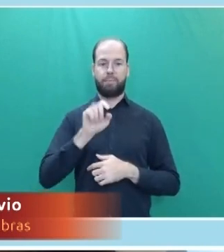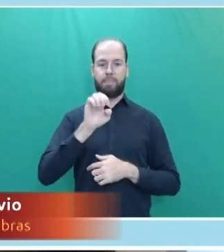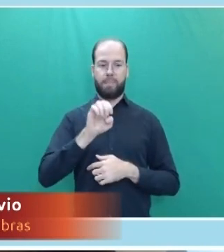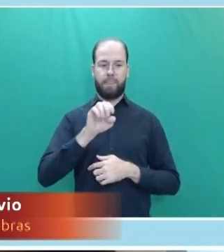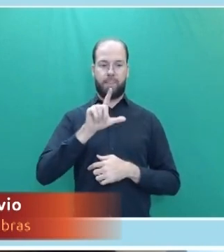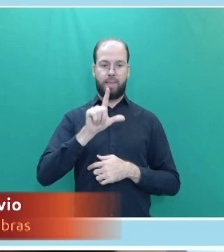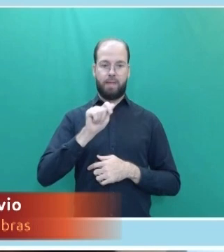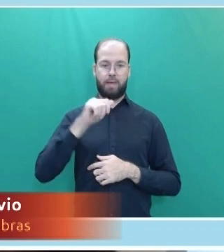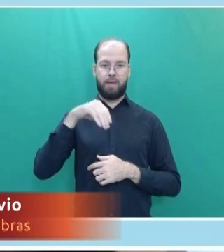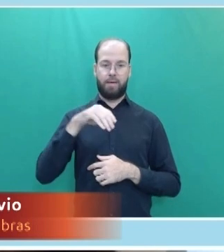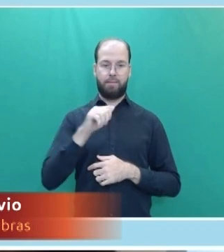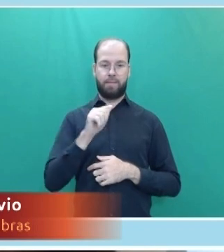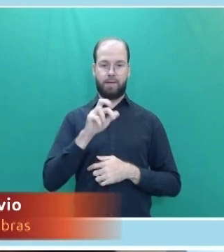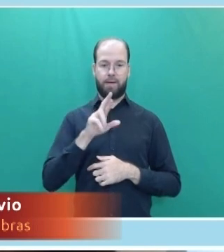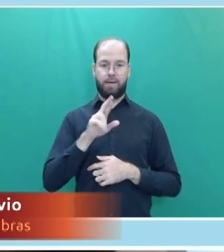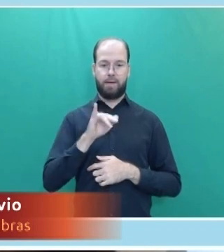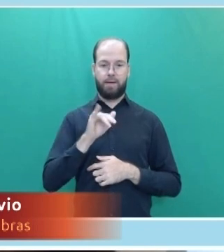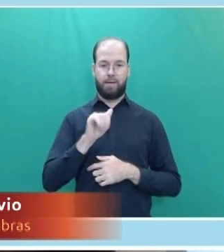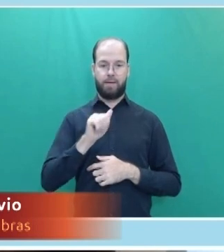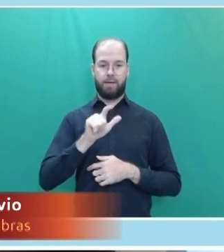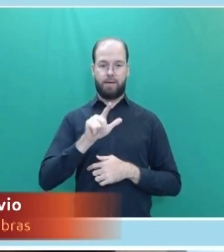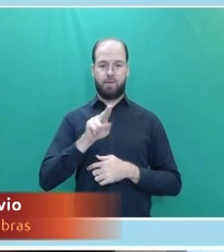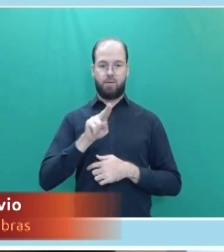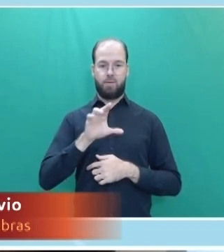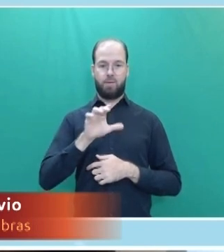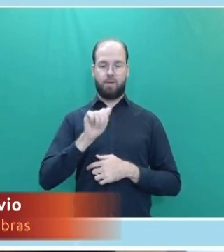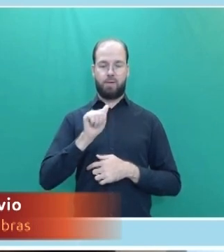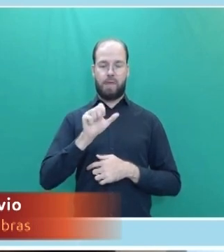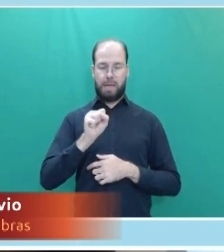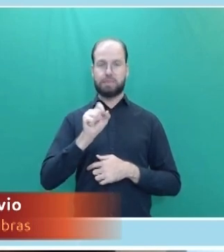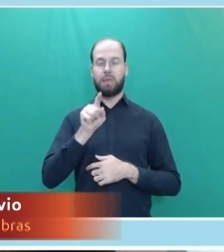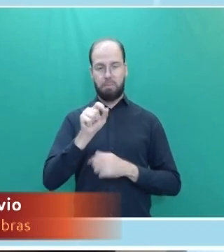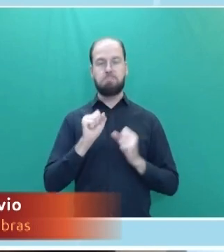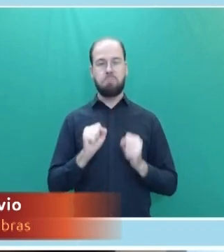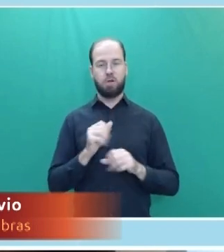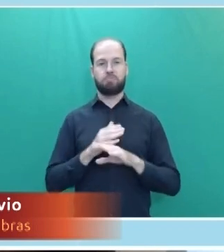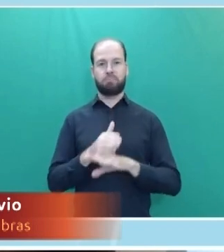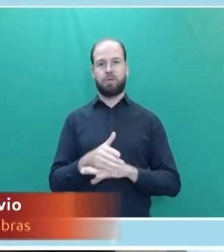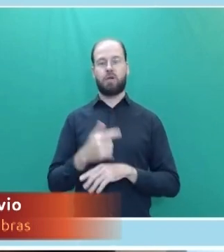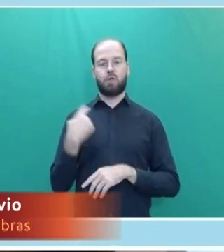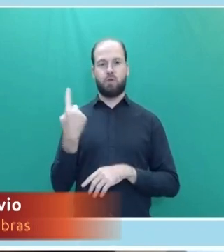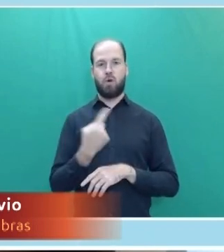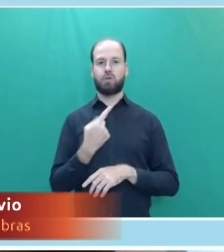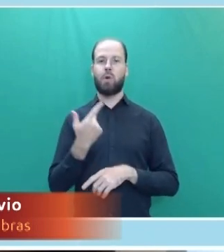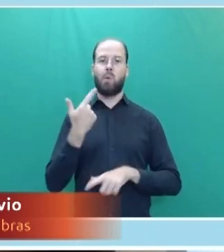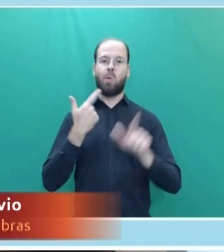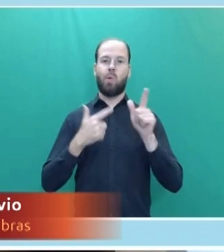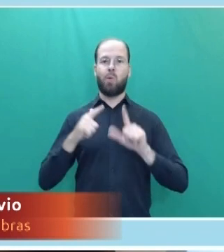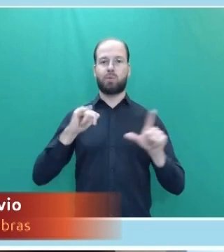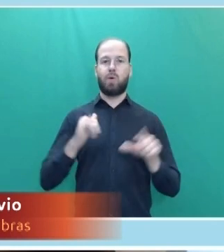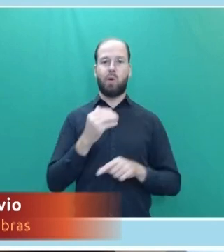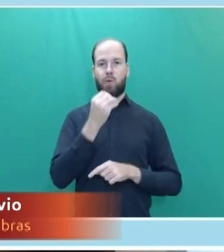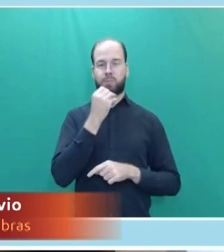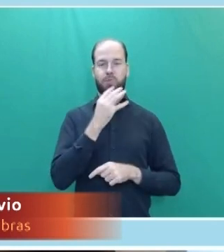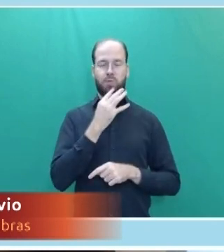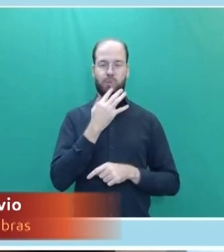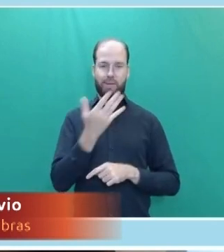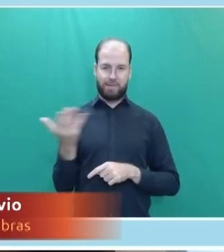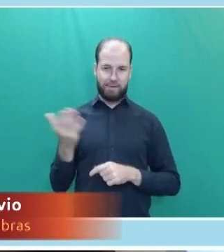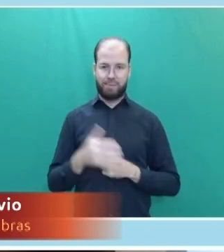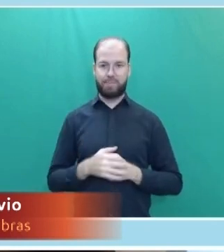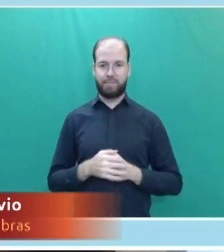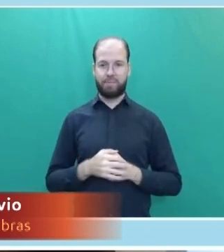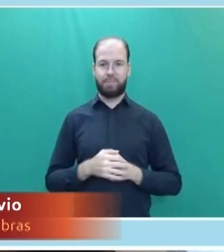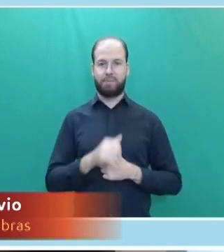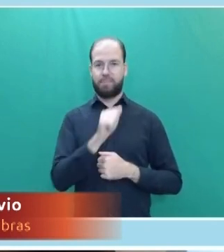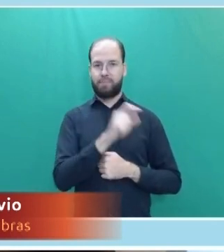@elamarialucas. Então, podem me acessar por lá também para que a gente tenha outras oportunidades de se conhecer.